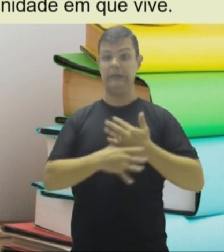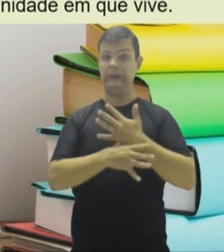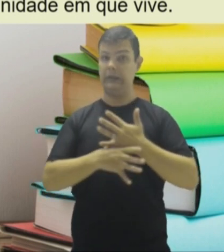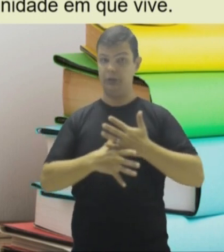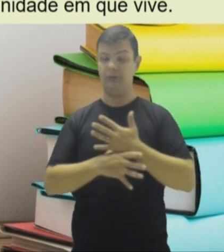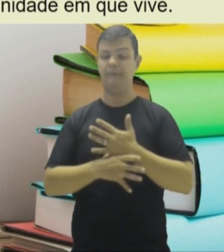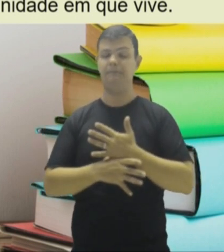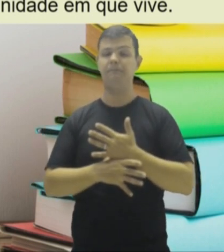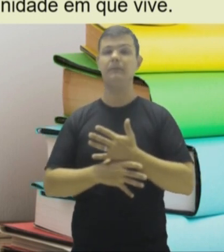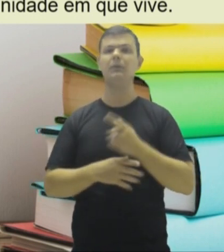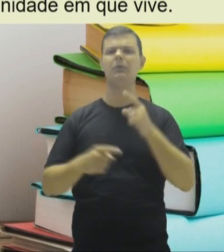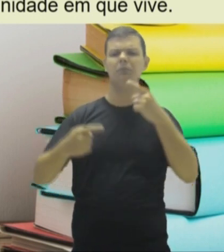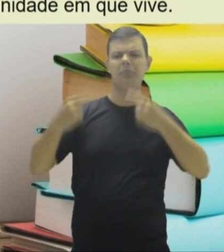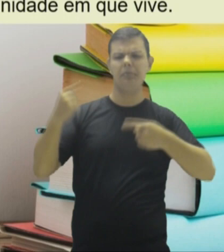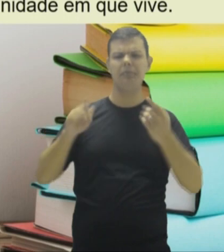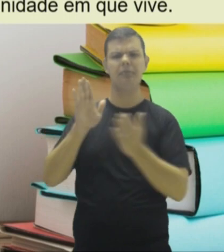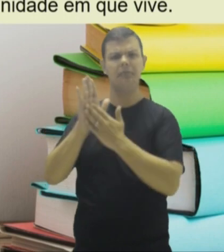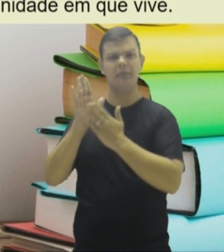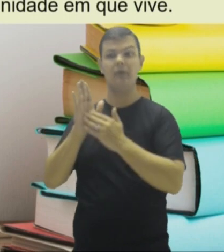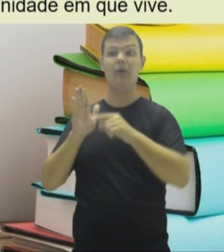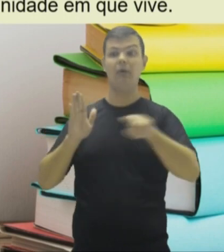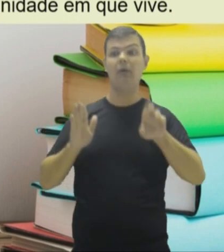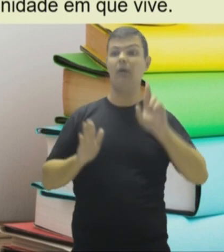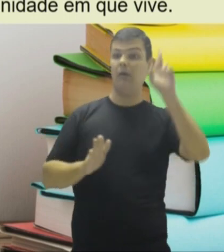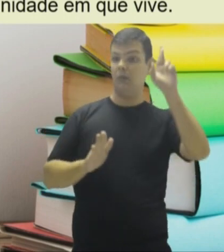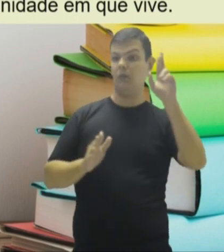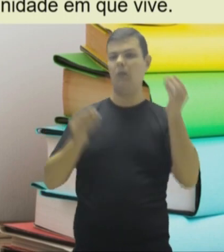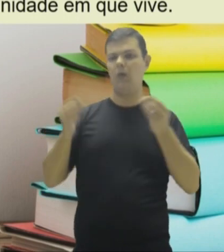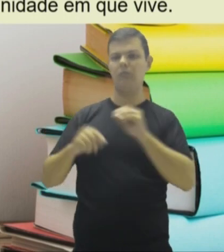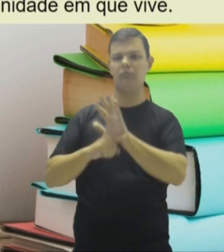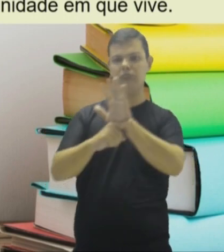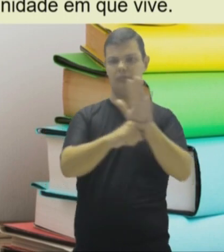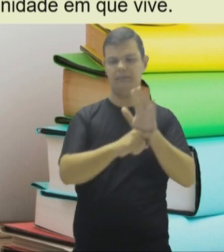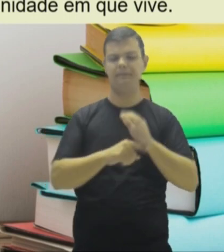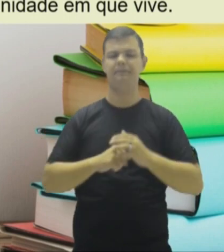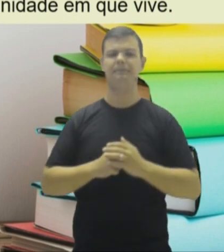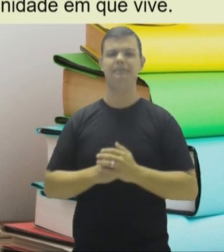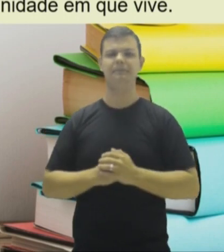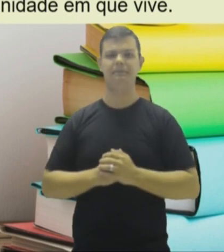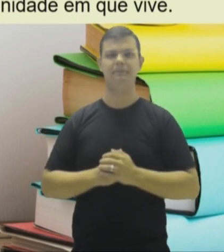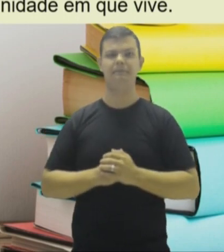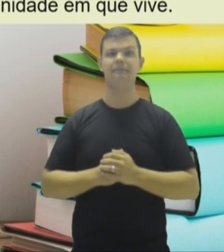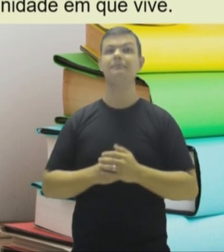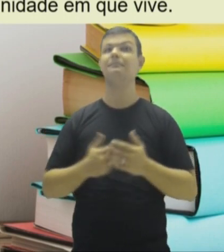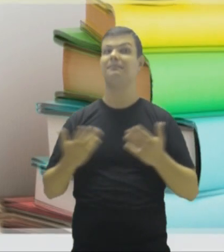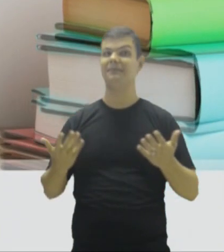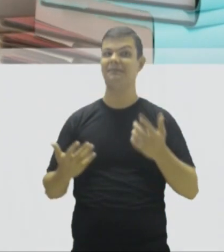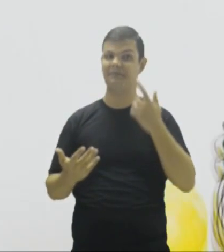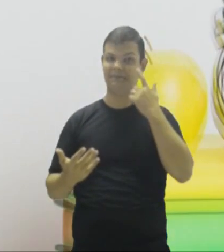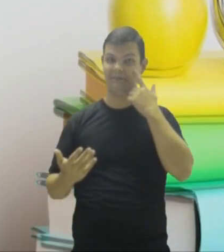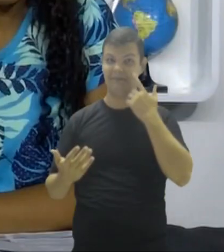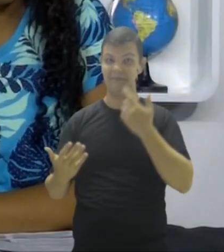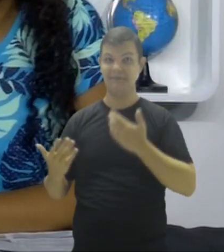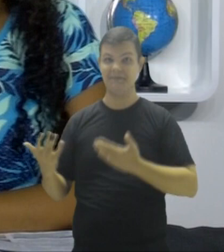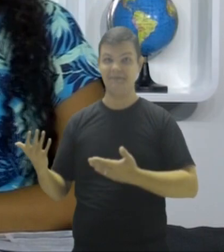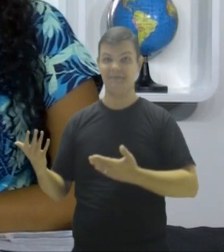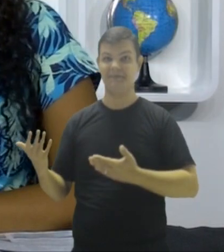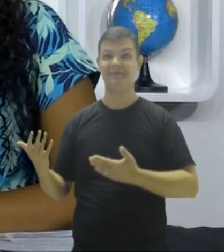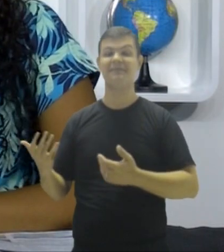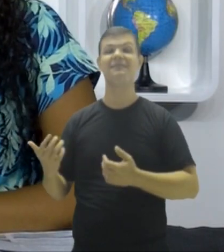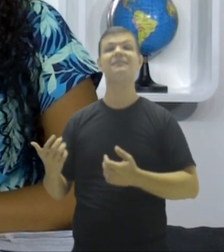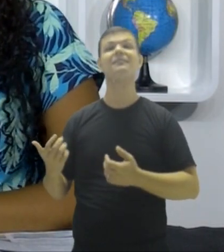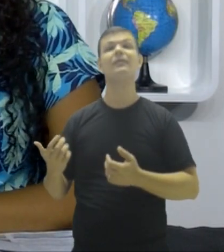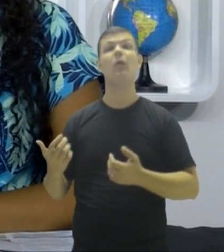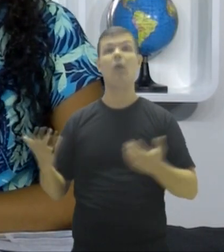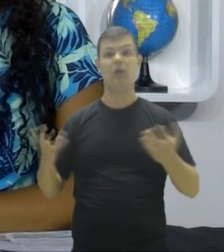cidade e discutir as propostas implementadas por esses órgãos que afetam a comunidade. Então, vem comigo. Hoje